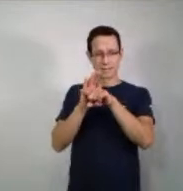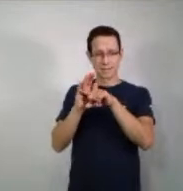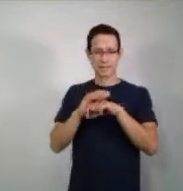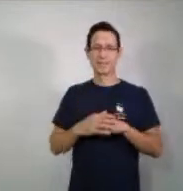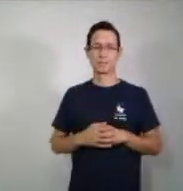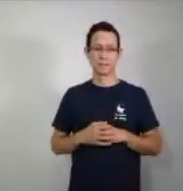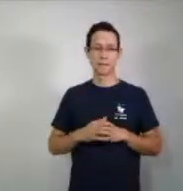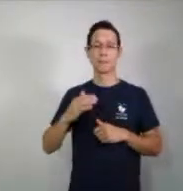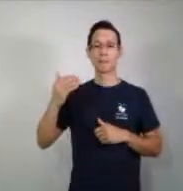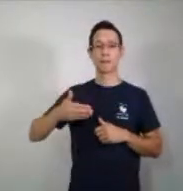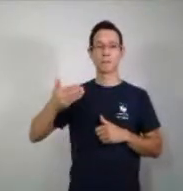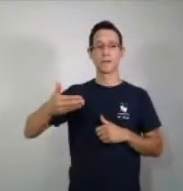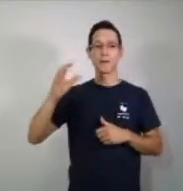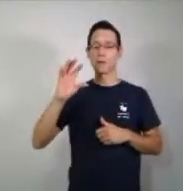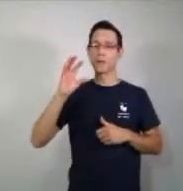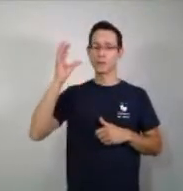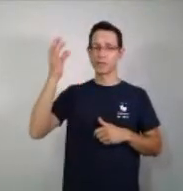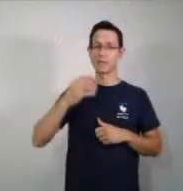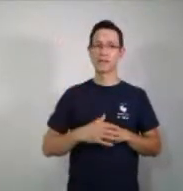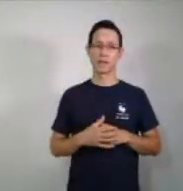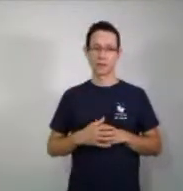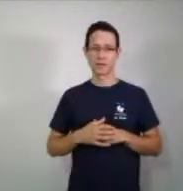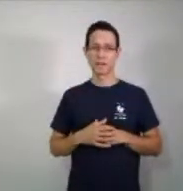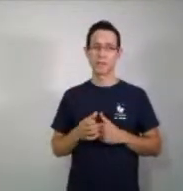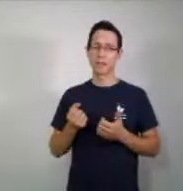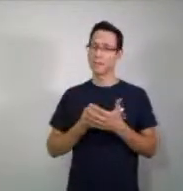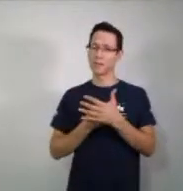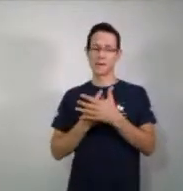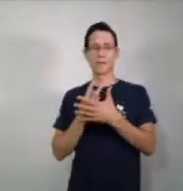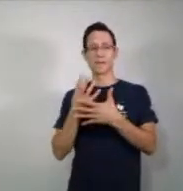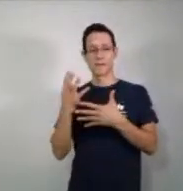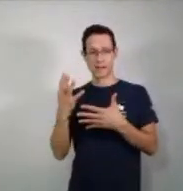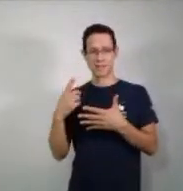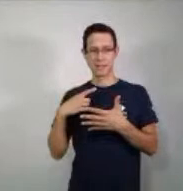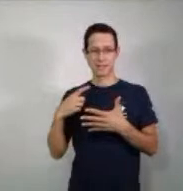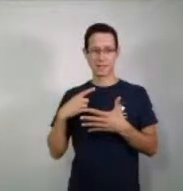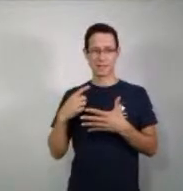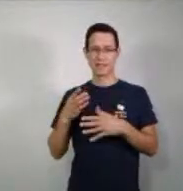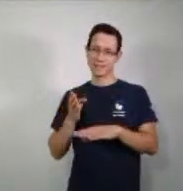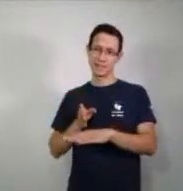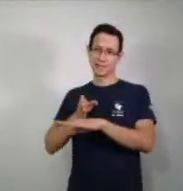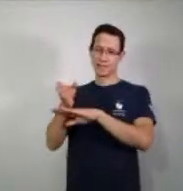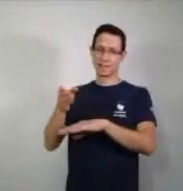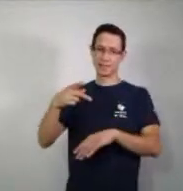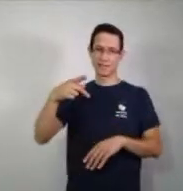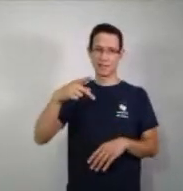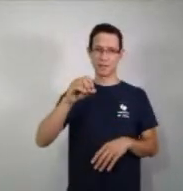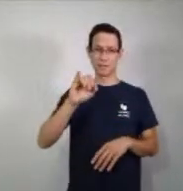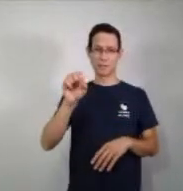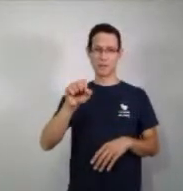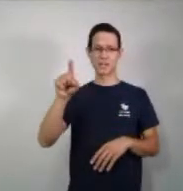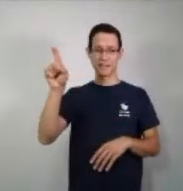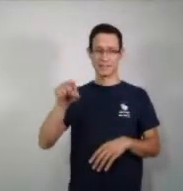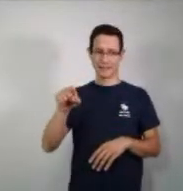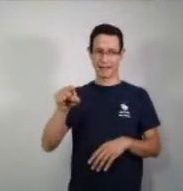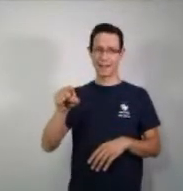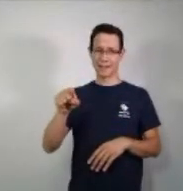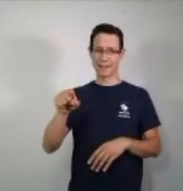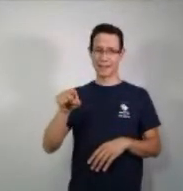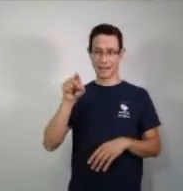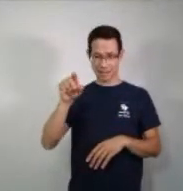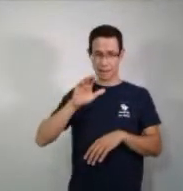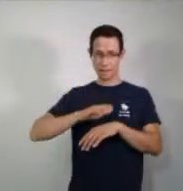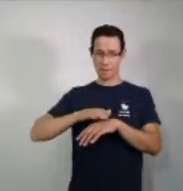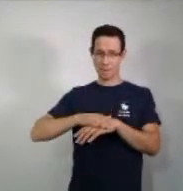aconteceu, enfim, eu indo muitas vezes ao sítio Poesé, que é o sítio que ele